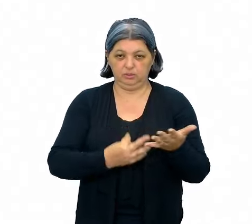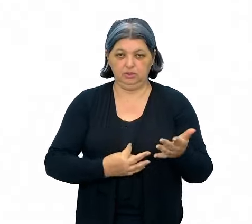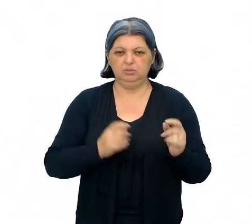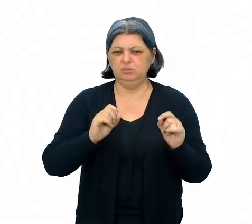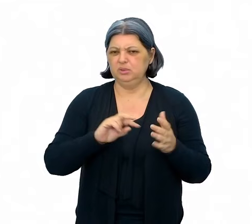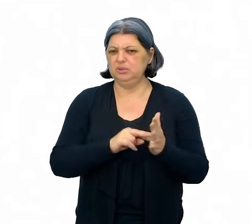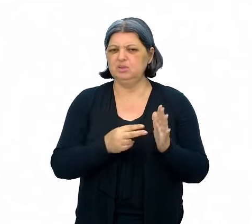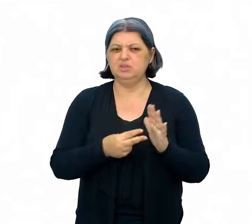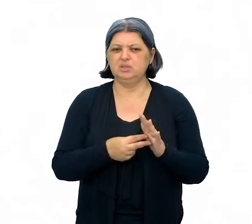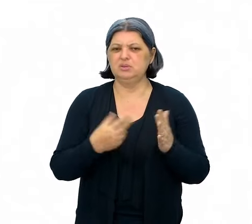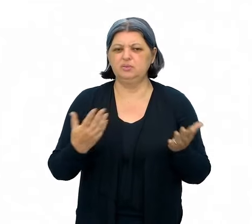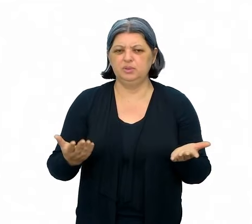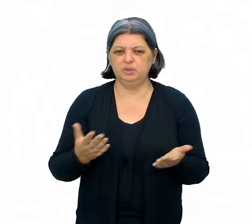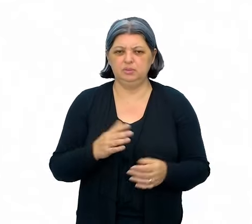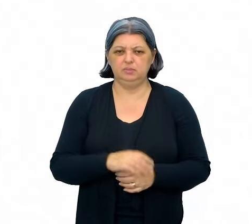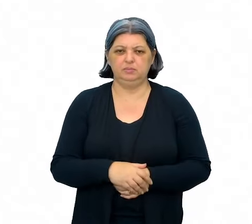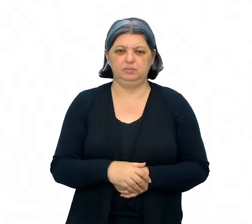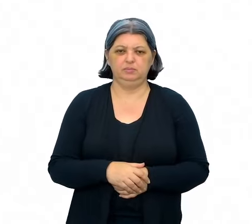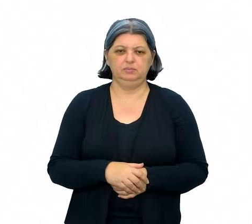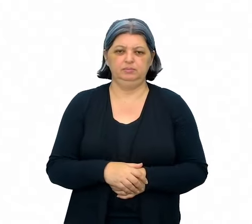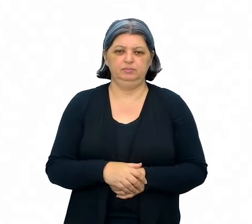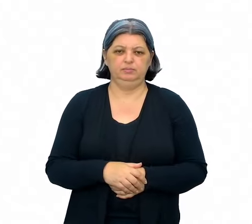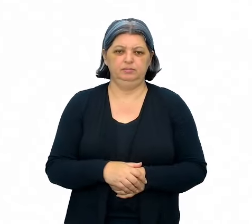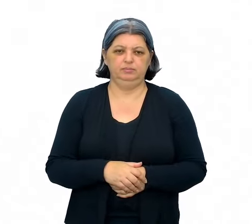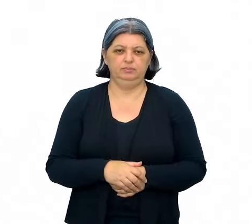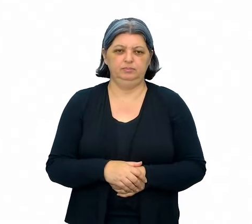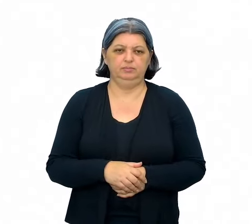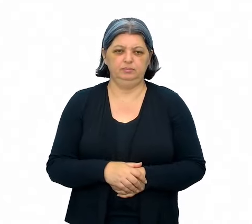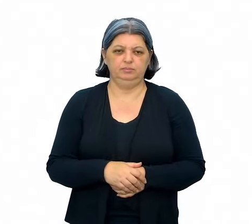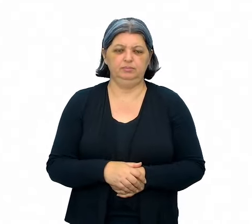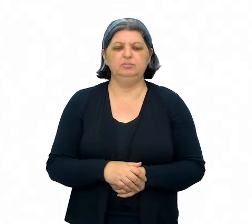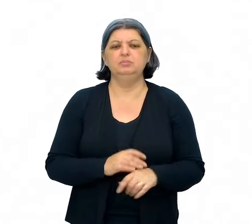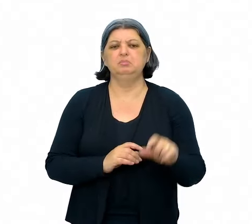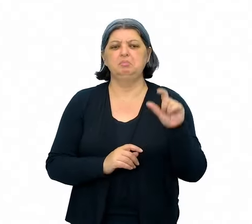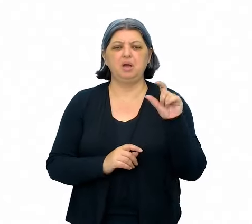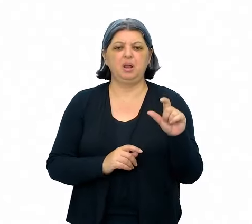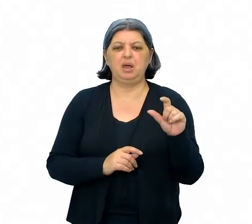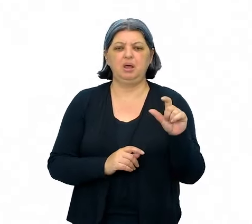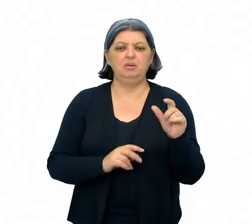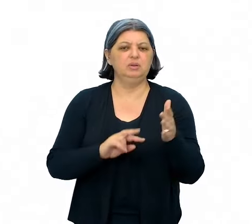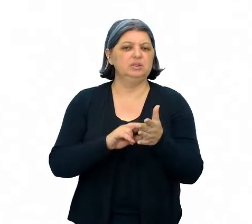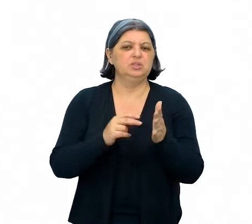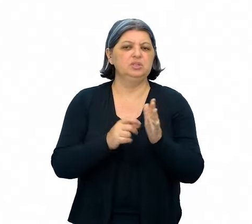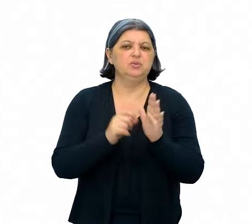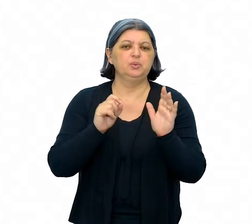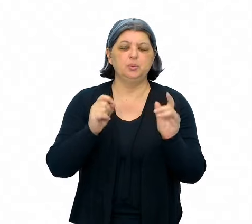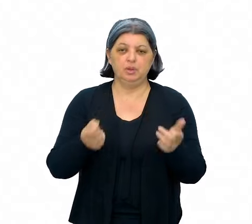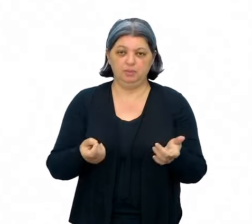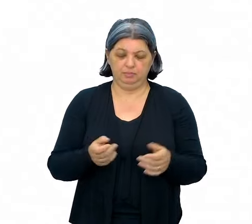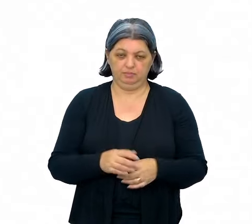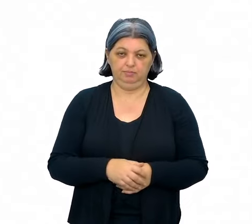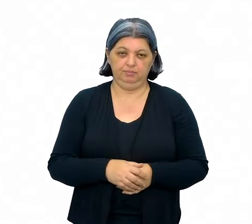que que significa isso? O que significa essa palavra aqui nesse trecho?